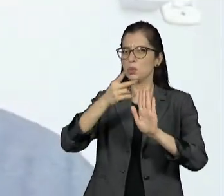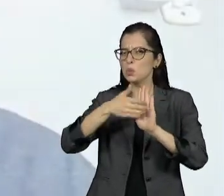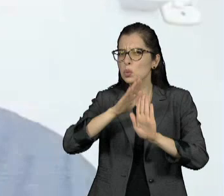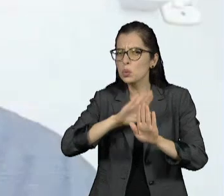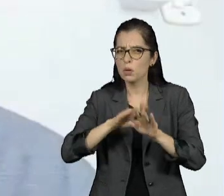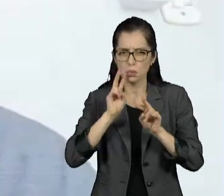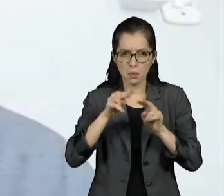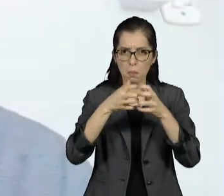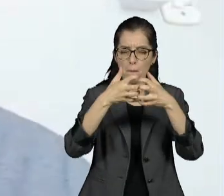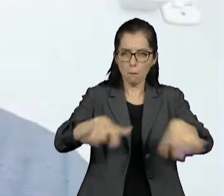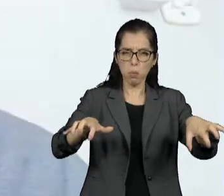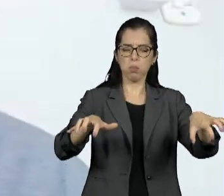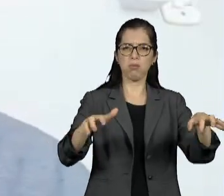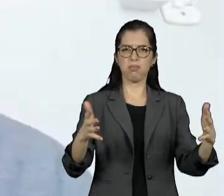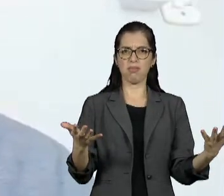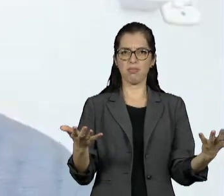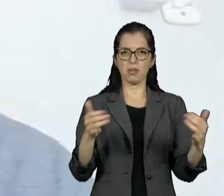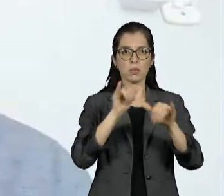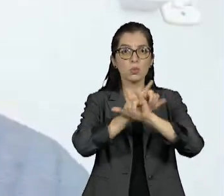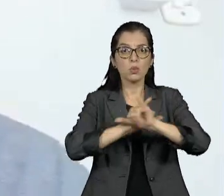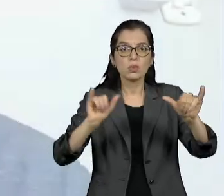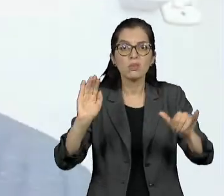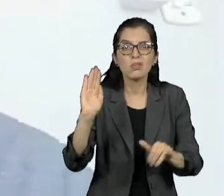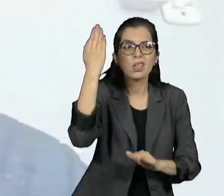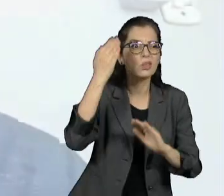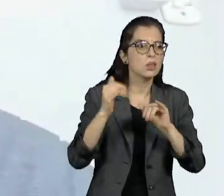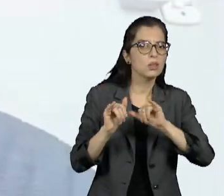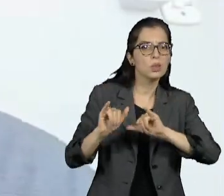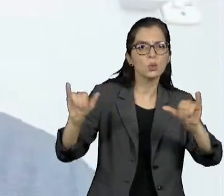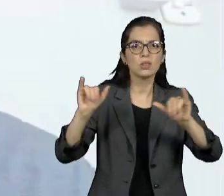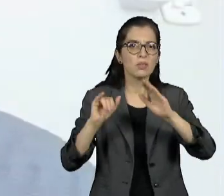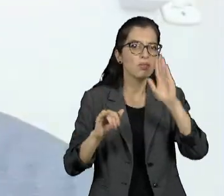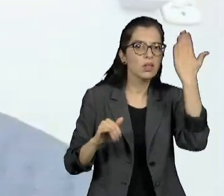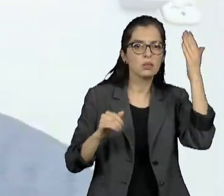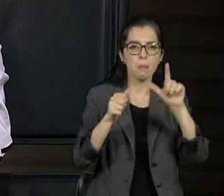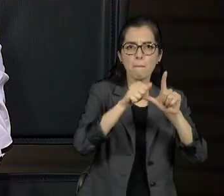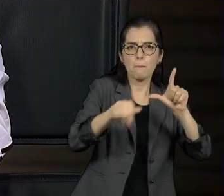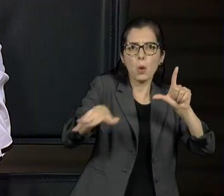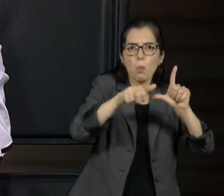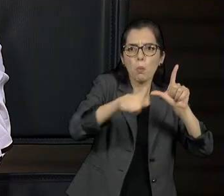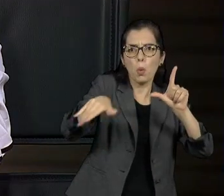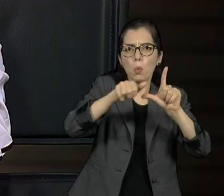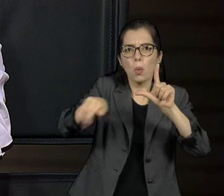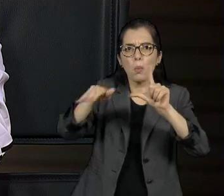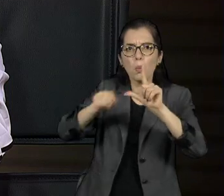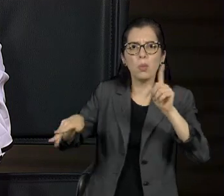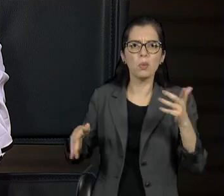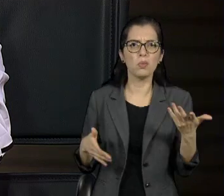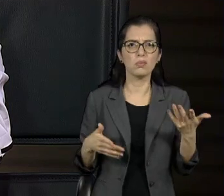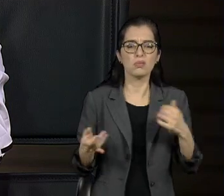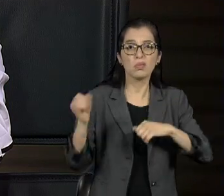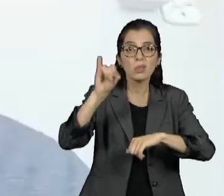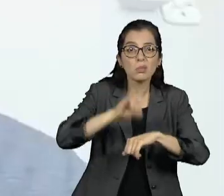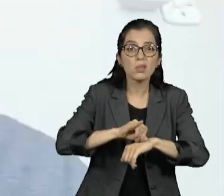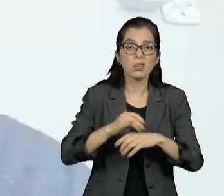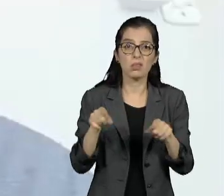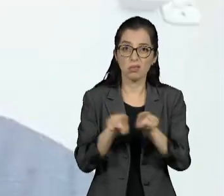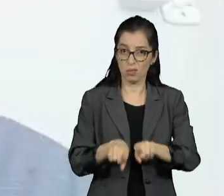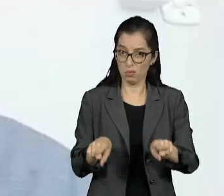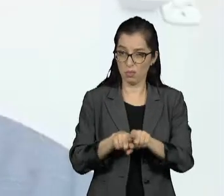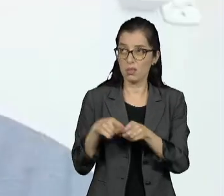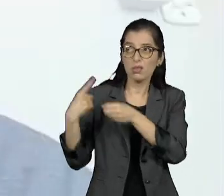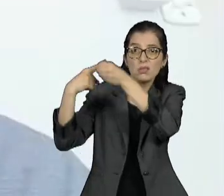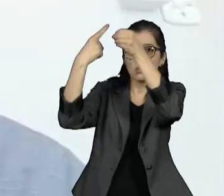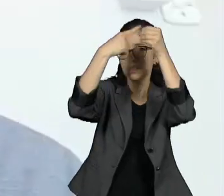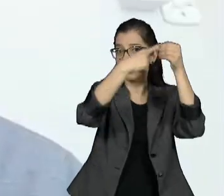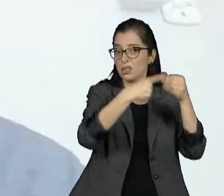novamente, as fake news foram à torto e à direito nas capitais e nos municípios que tiveram segundo turno, que são municípios